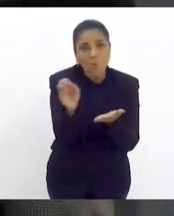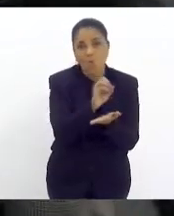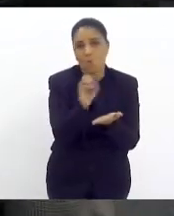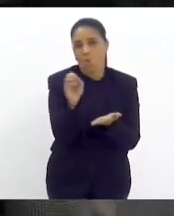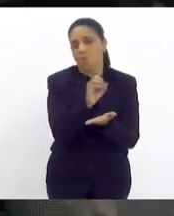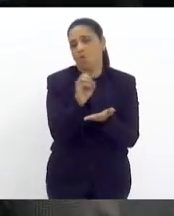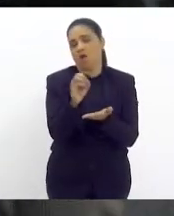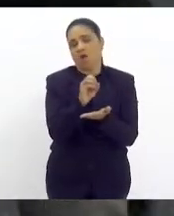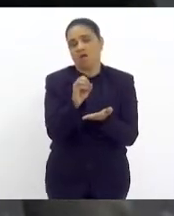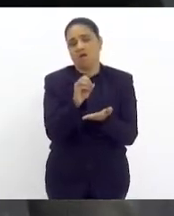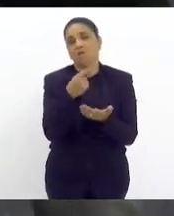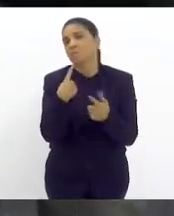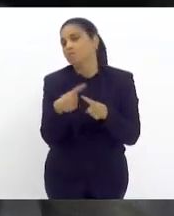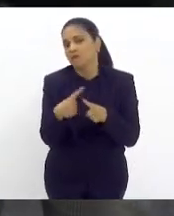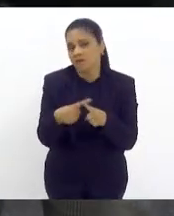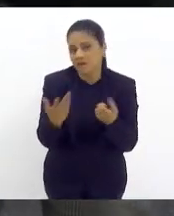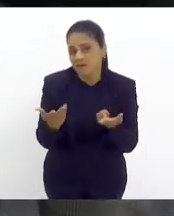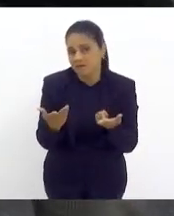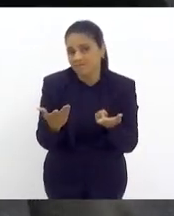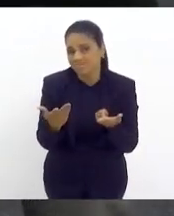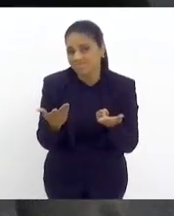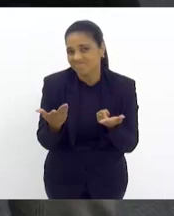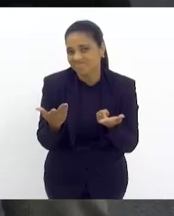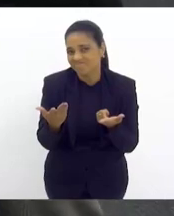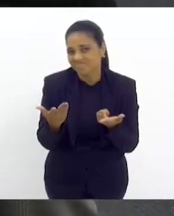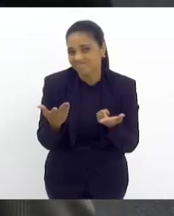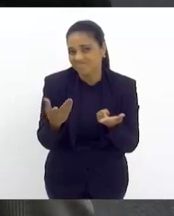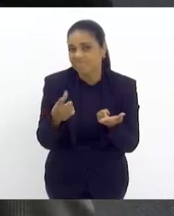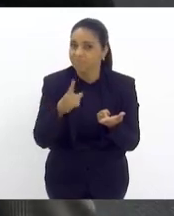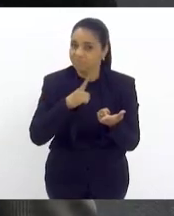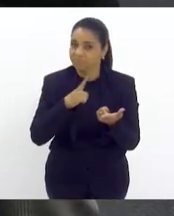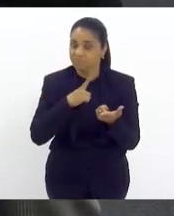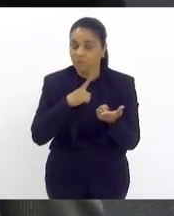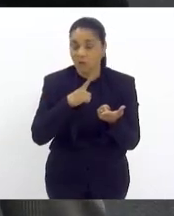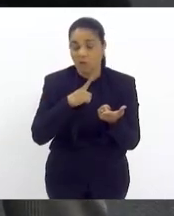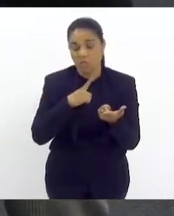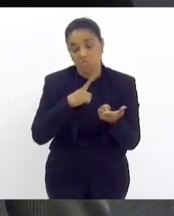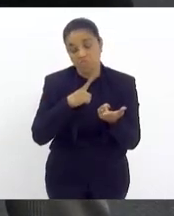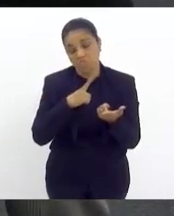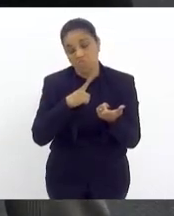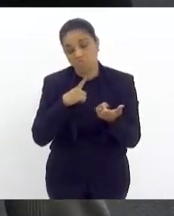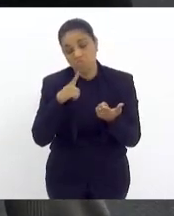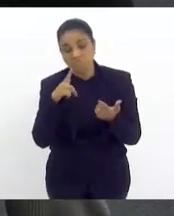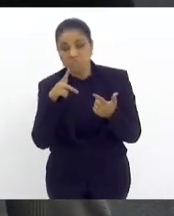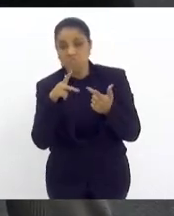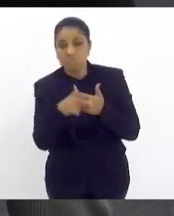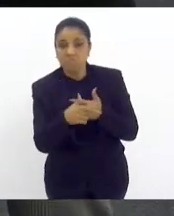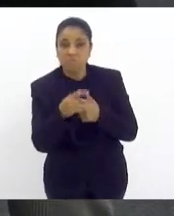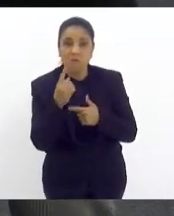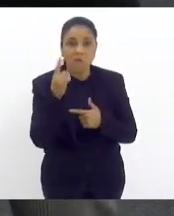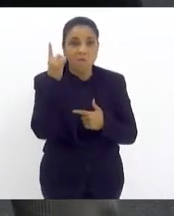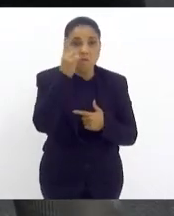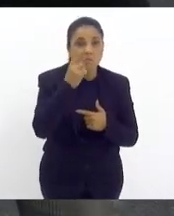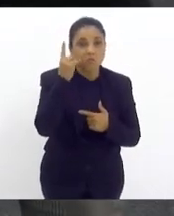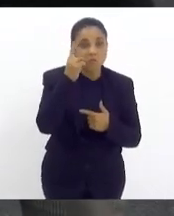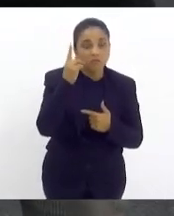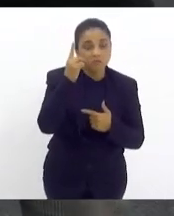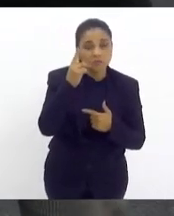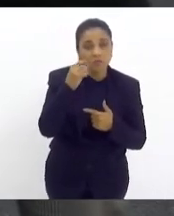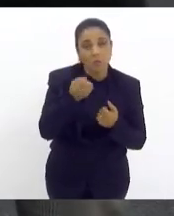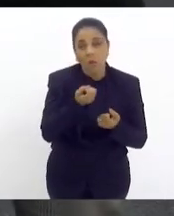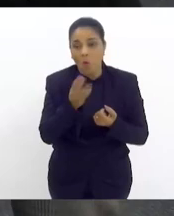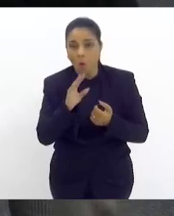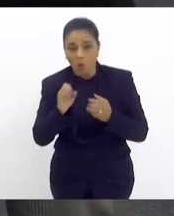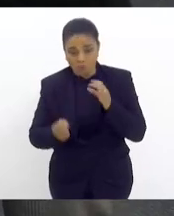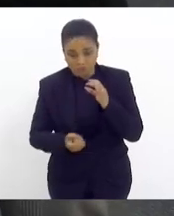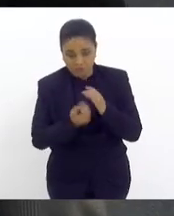e não publica porque porque deve ter Algum empecilho é político ou por causa do autor do projeto eu